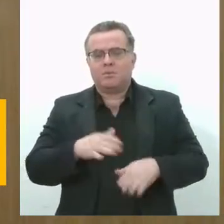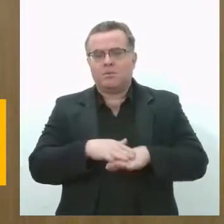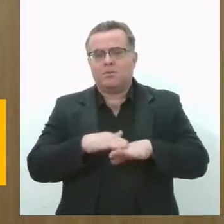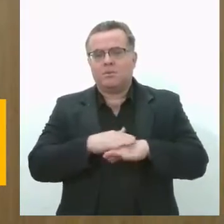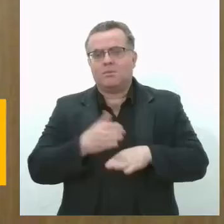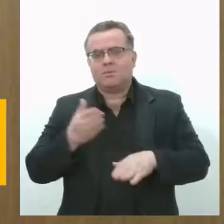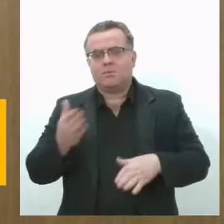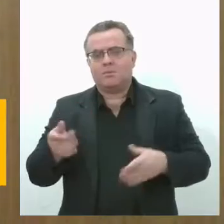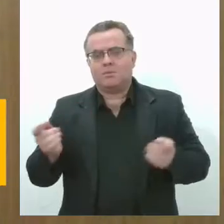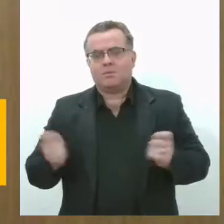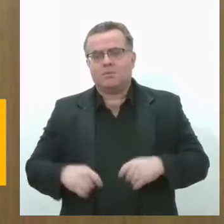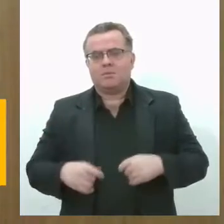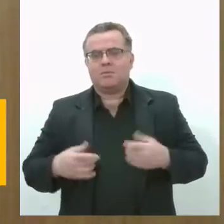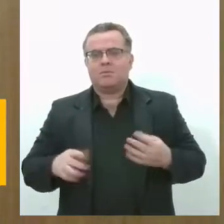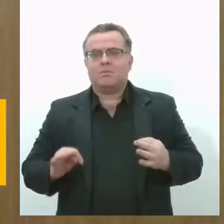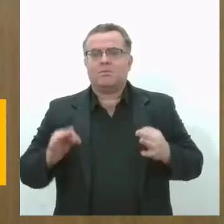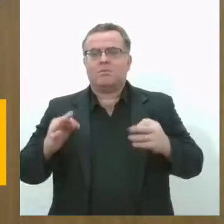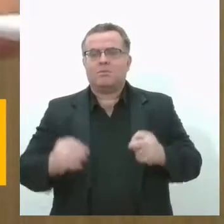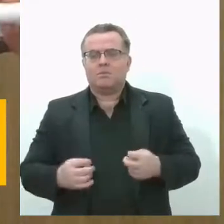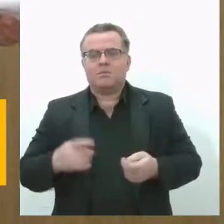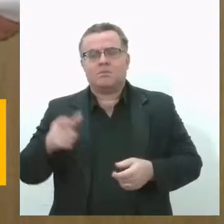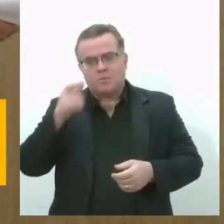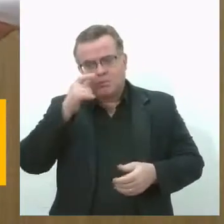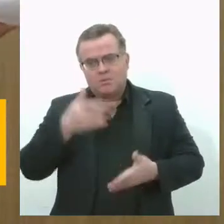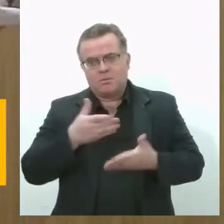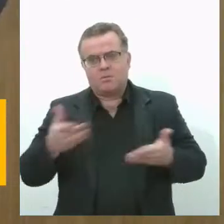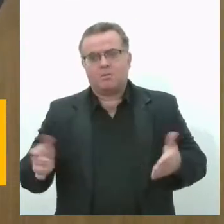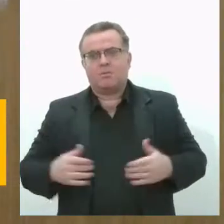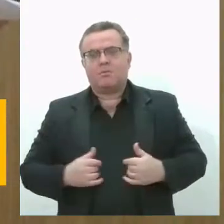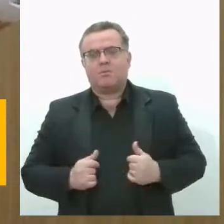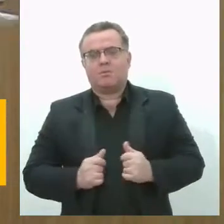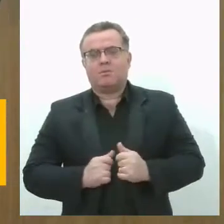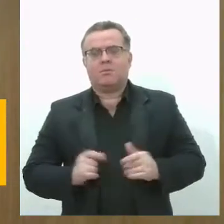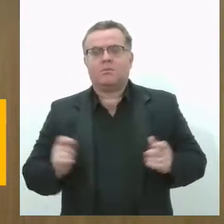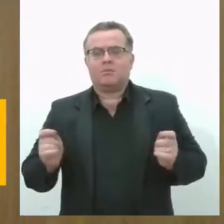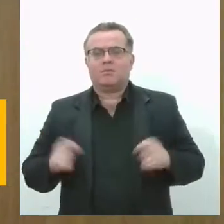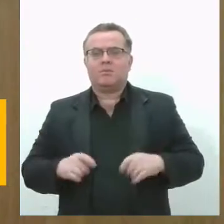você e com todos os telespectadores. A gente poderia fazer